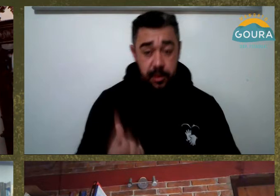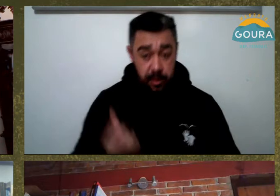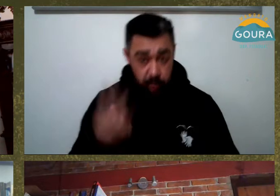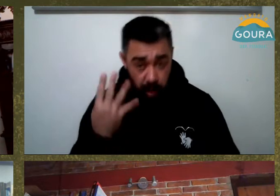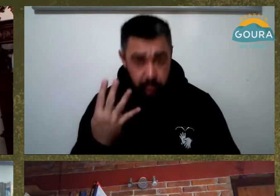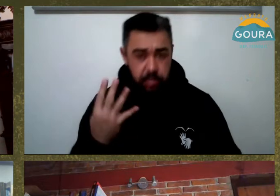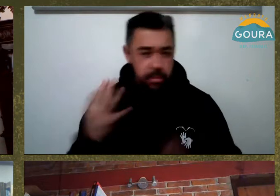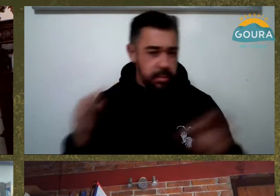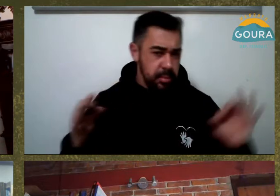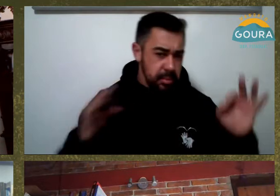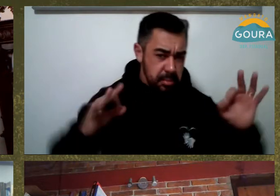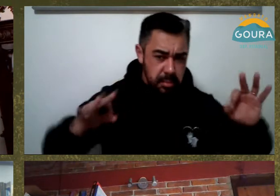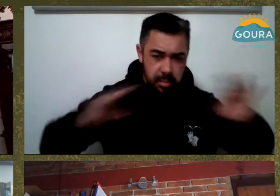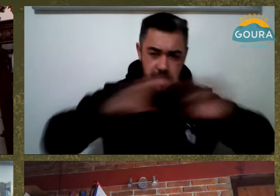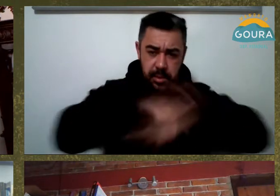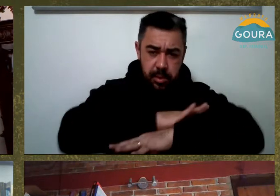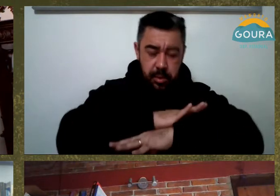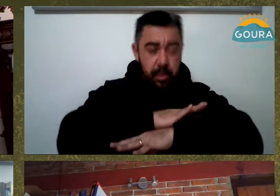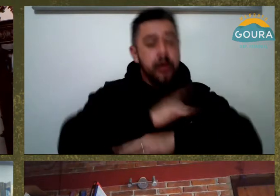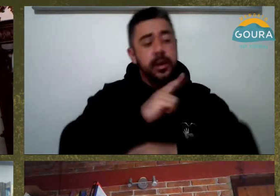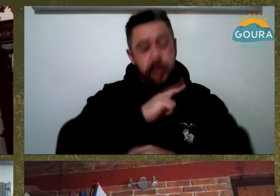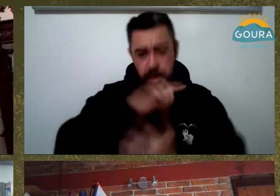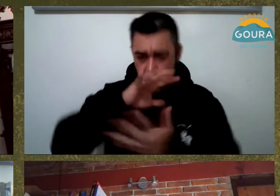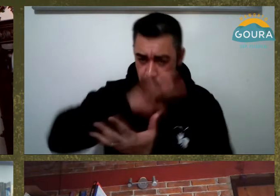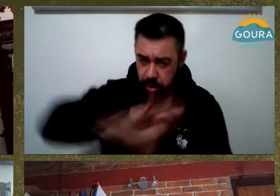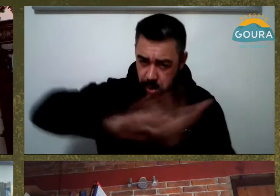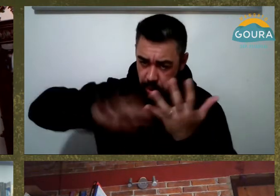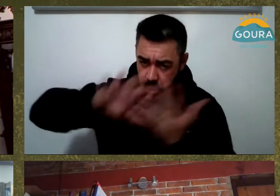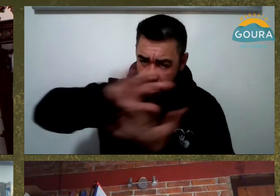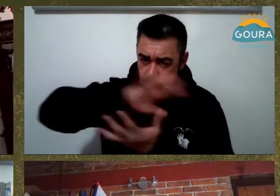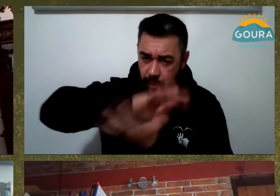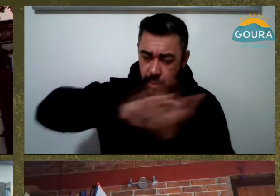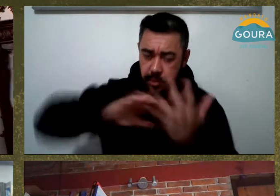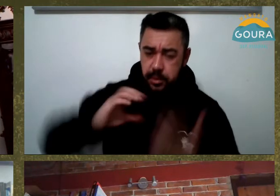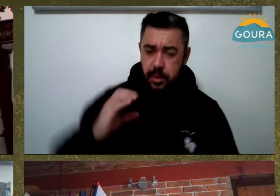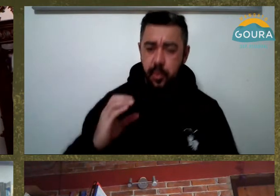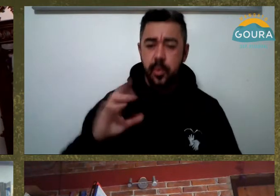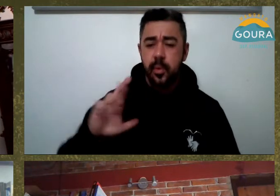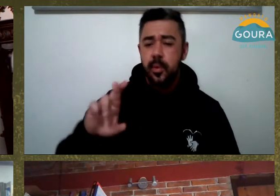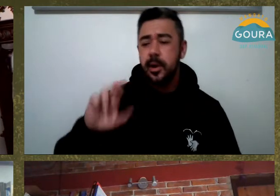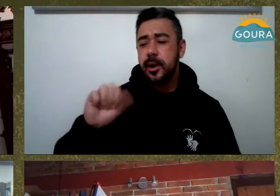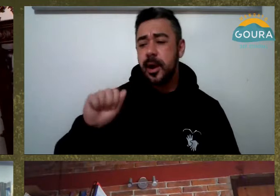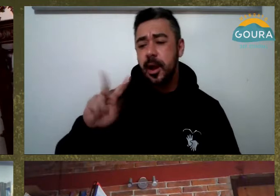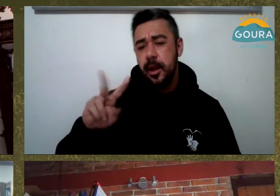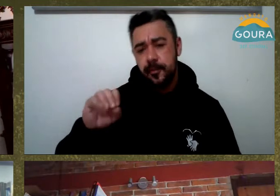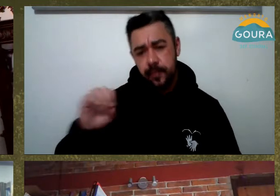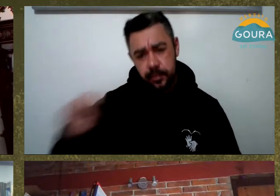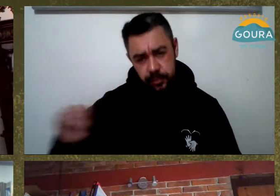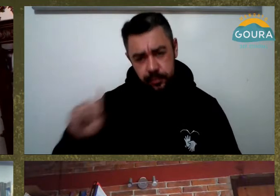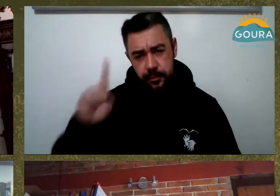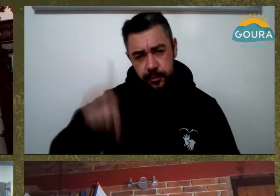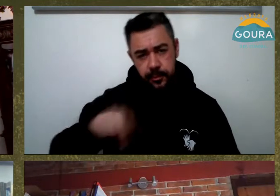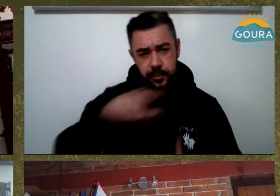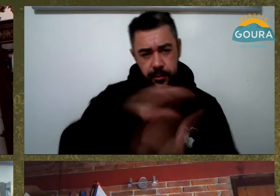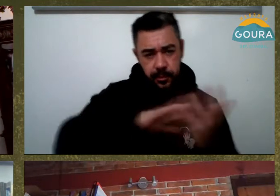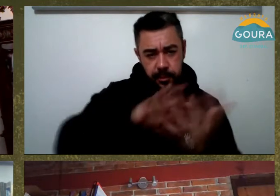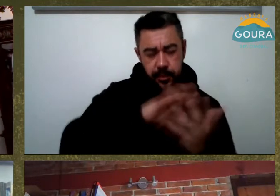a famosa Revolução dos Cravos em Portugal, a Revolução de los